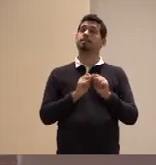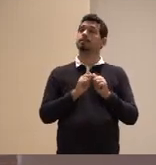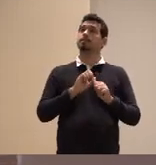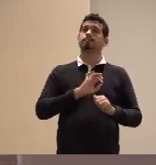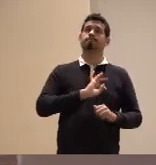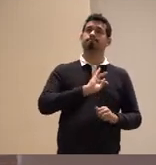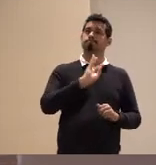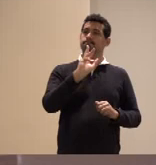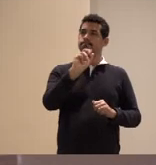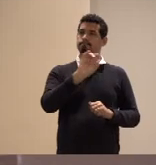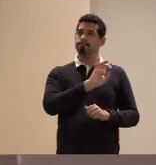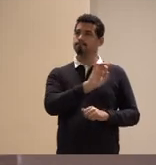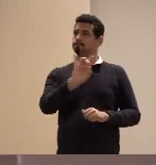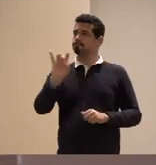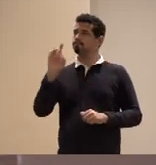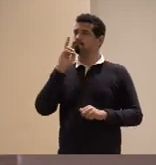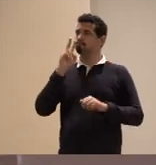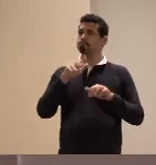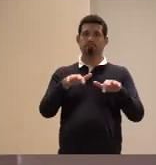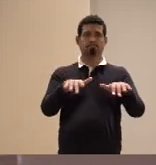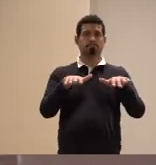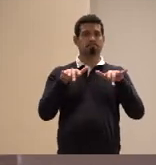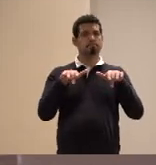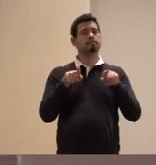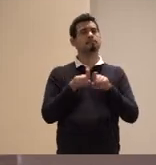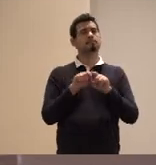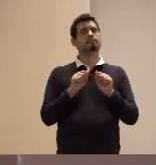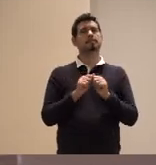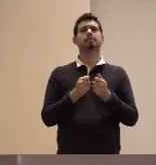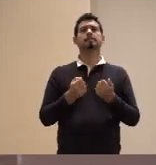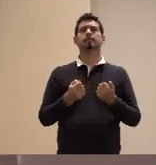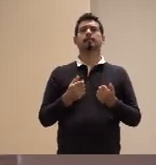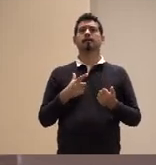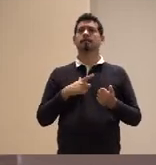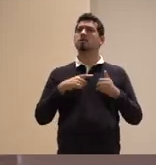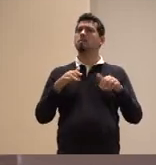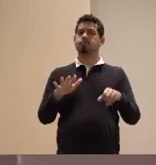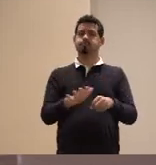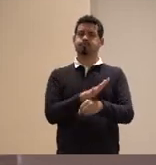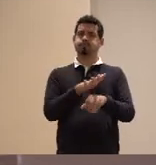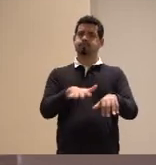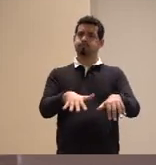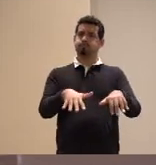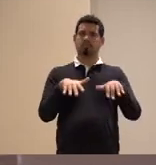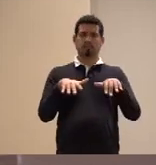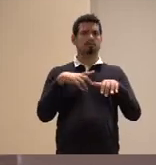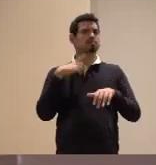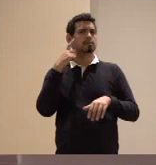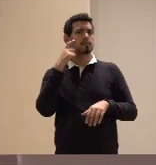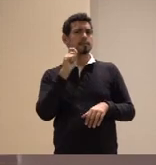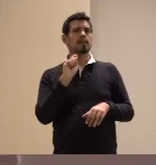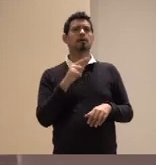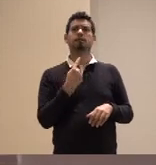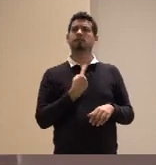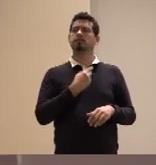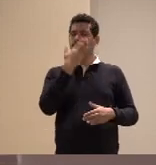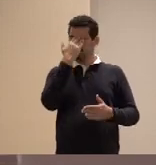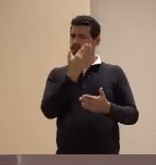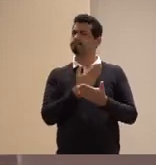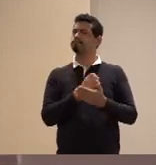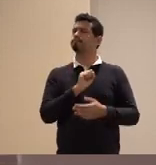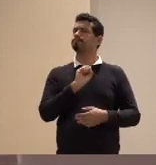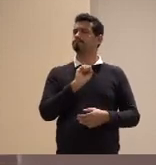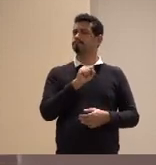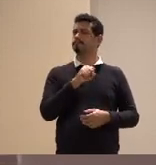vocês, vendo este momento aqui, esse pleno cheio. Eu creio que a gente pode acreditar